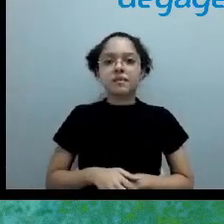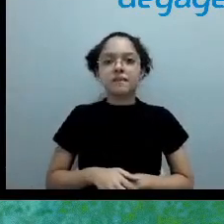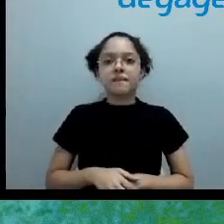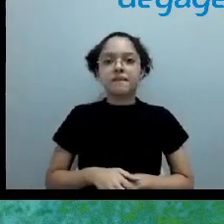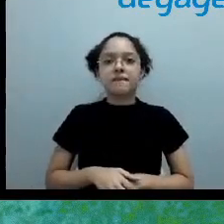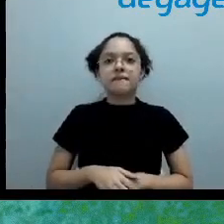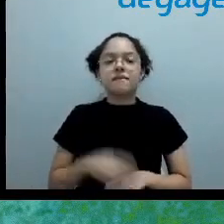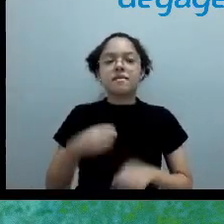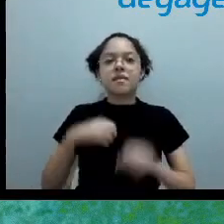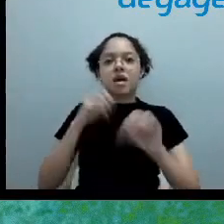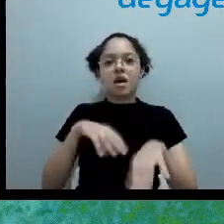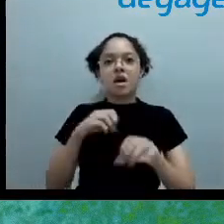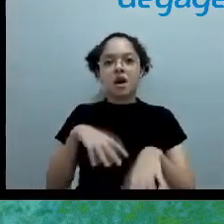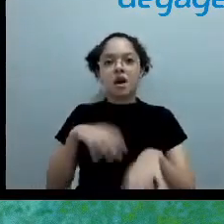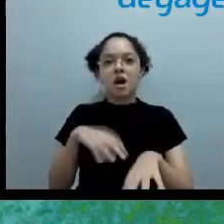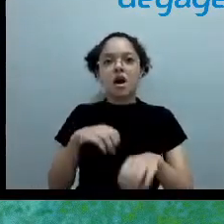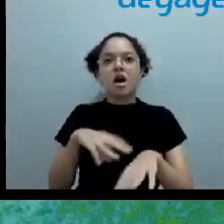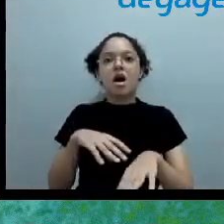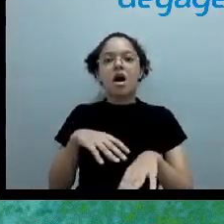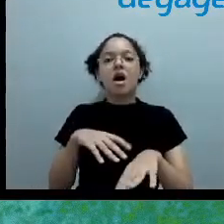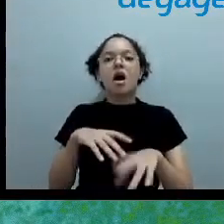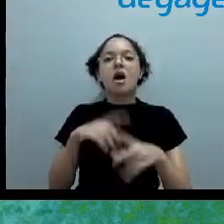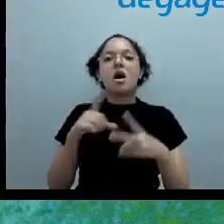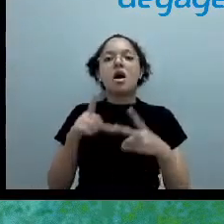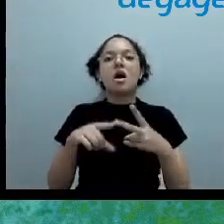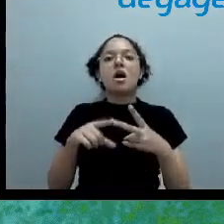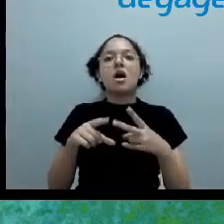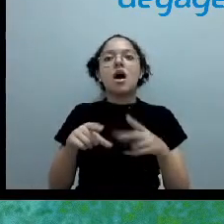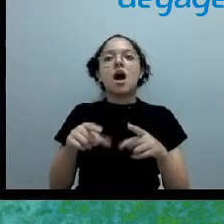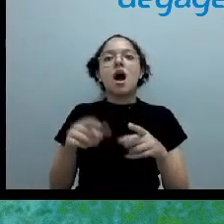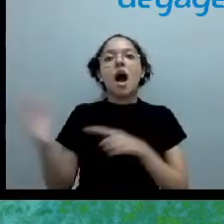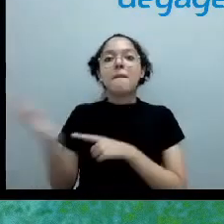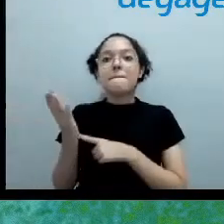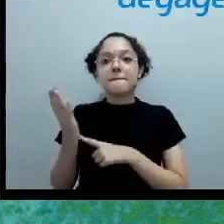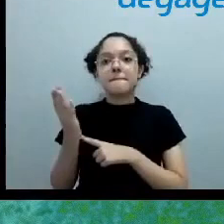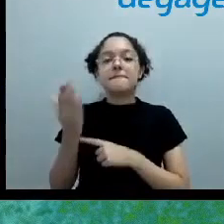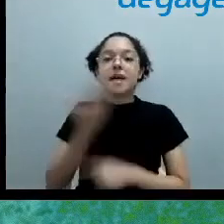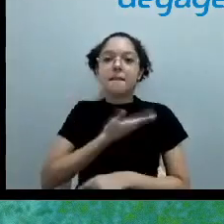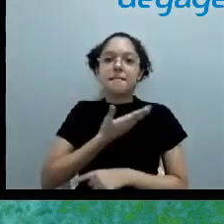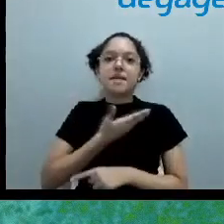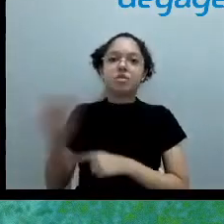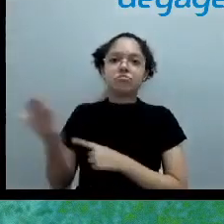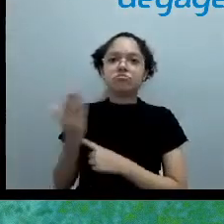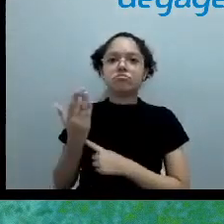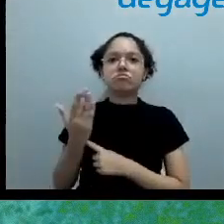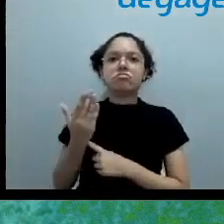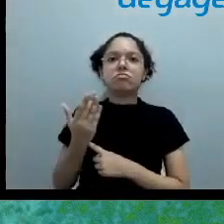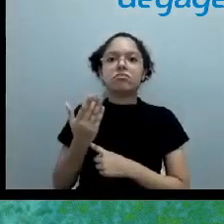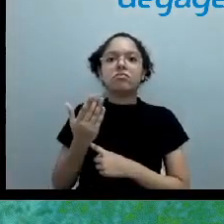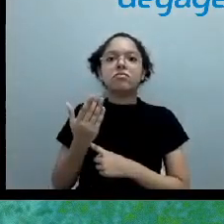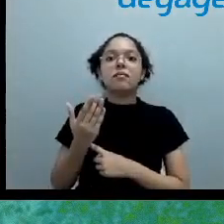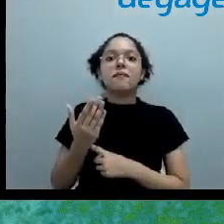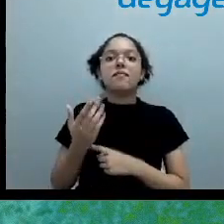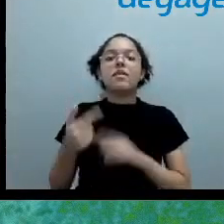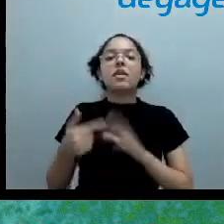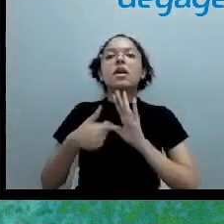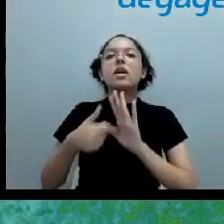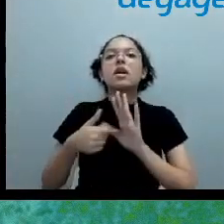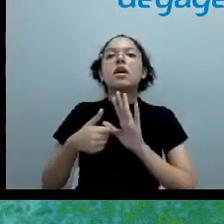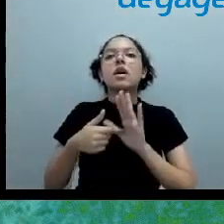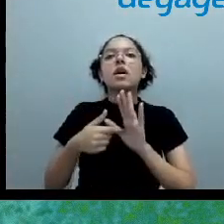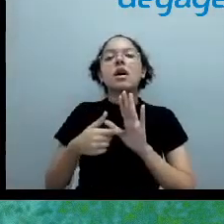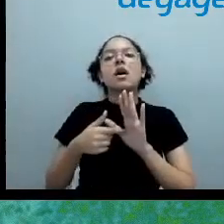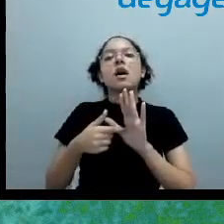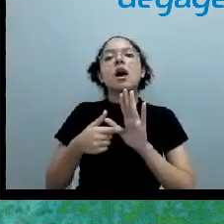lá no IPSEP, eu fui indicada por um amigo que conheceu meu trabalho na universidade para dar aula na Secretaria da Pessoa com Deficiência, que